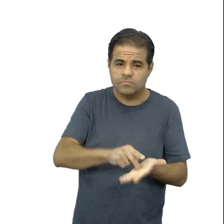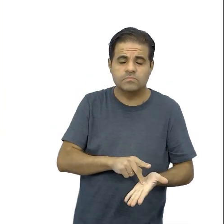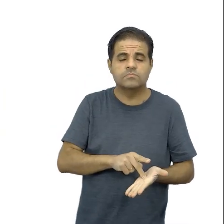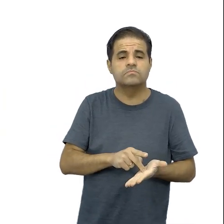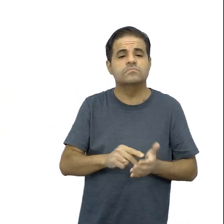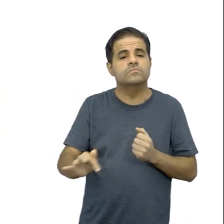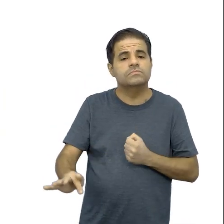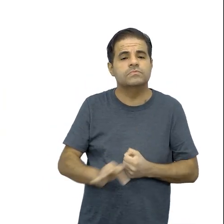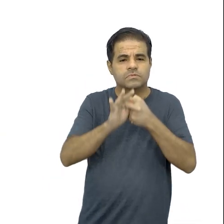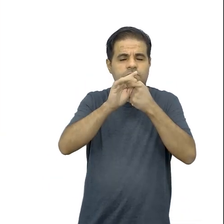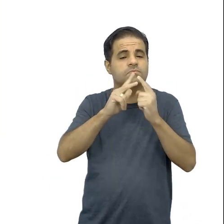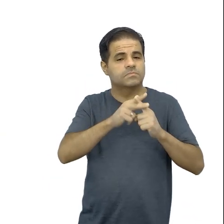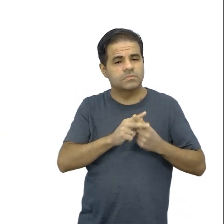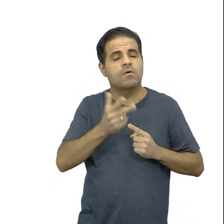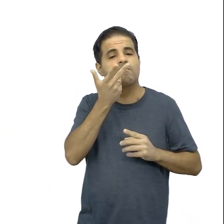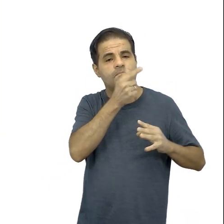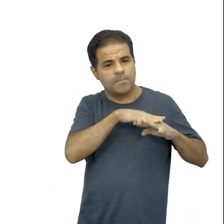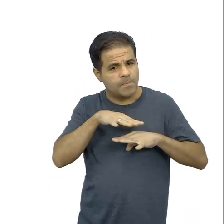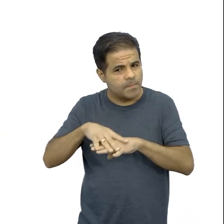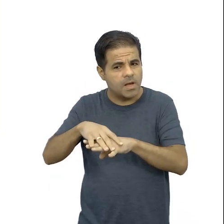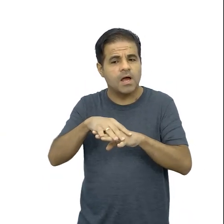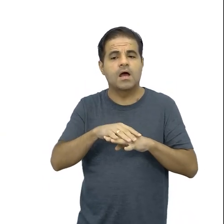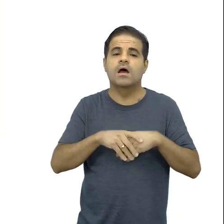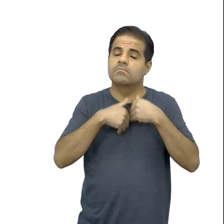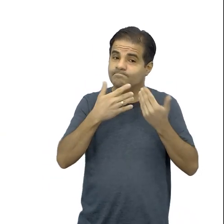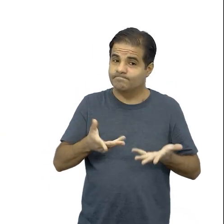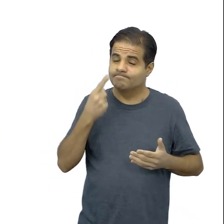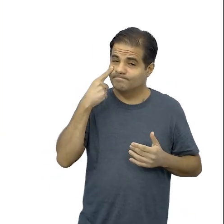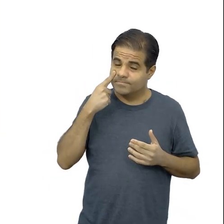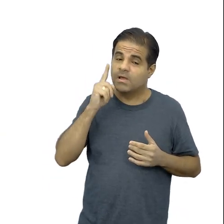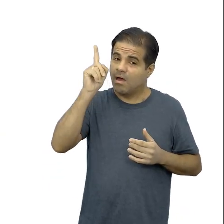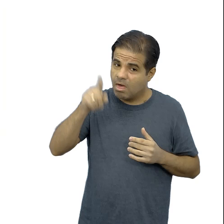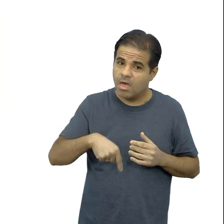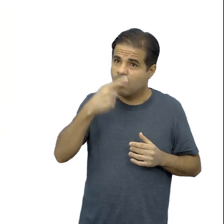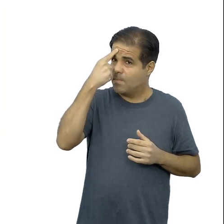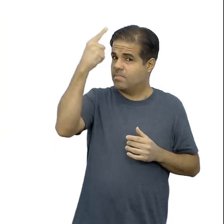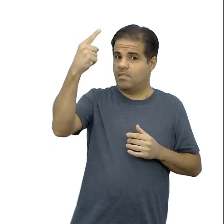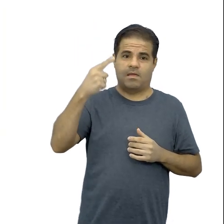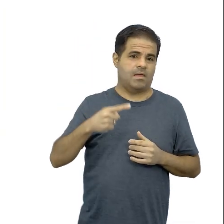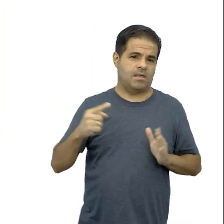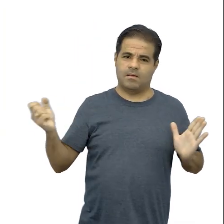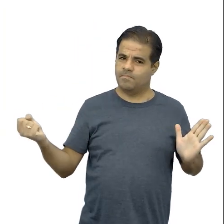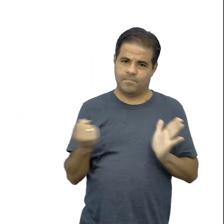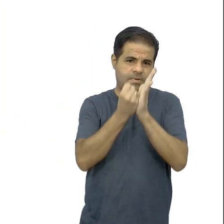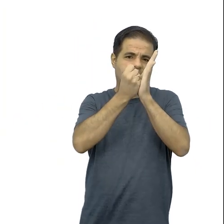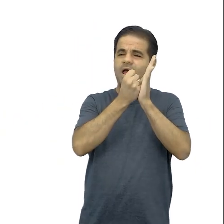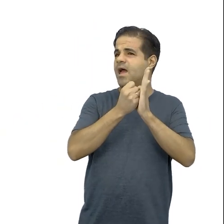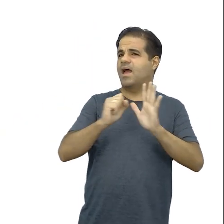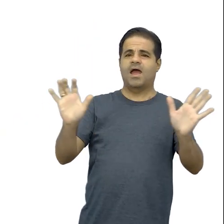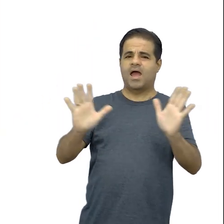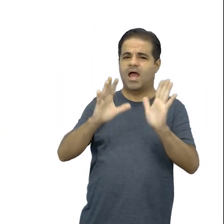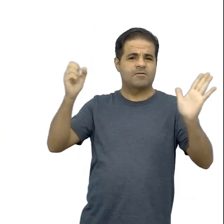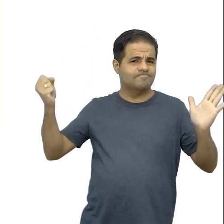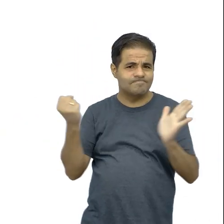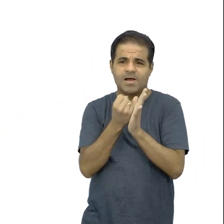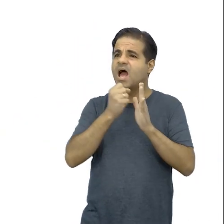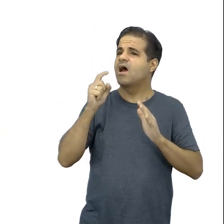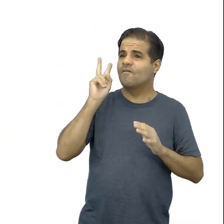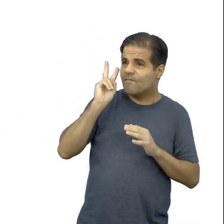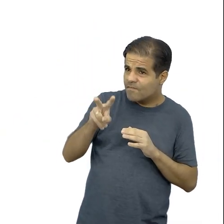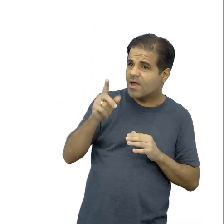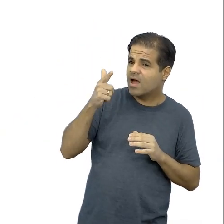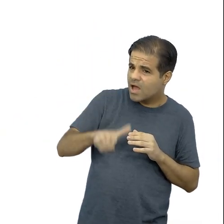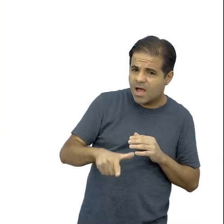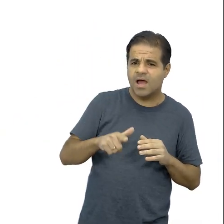e ferramentas matemáticas. Então, veja, isso não é uma ideia do Marco Assis. O Marco Assis veio ele de novo